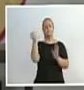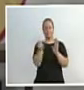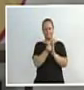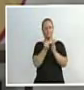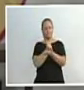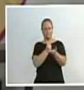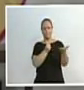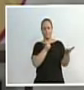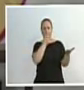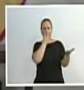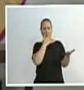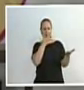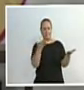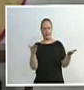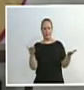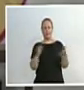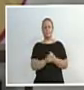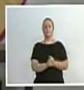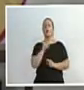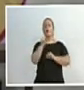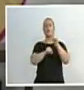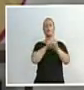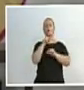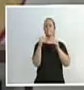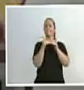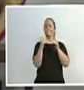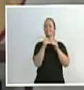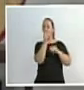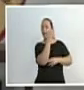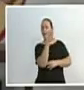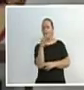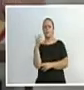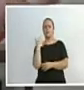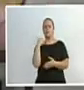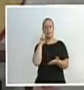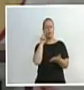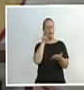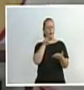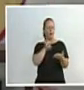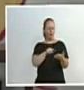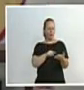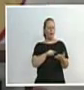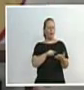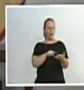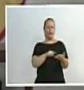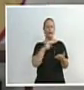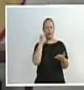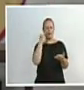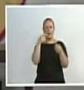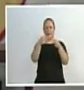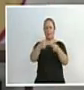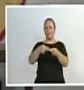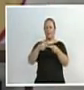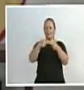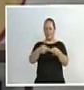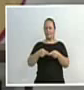daquilo que vem da natureza, eu vou me ater à Bíblia e chegar até Noé, onde nós tivemos o dilúvio, que